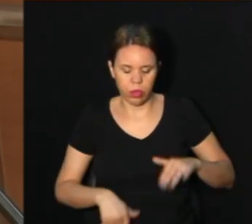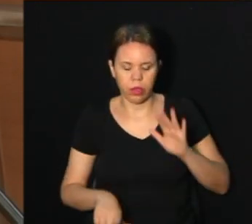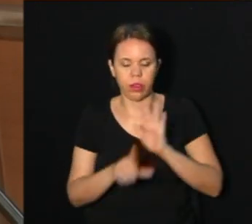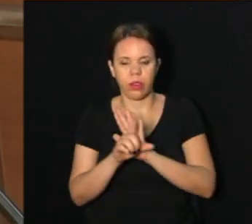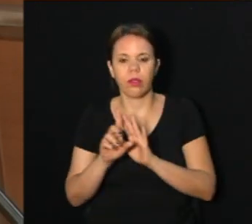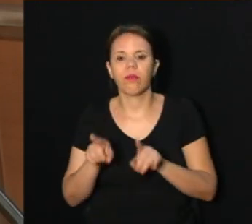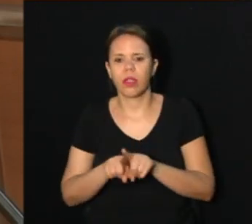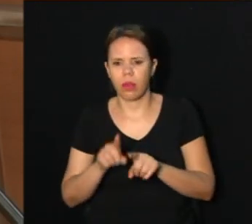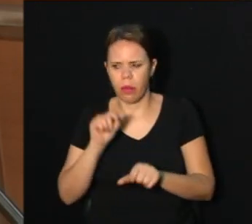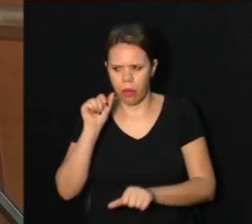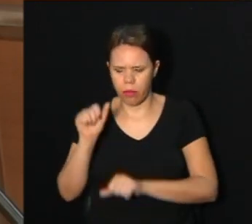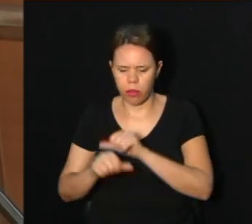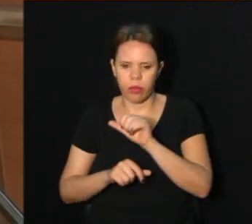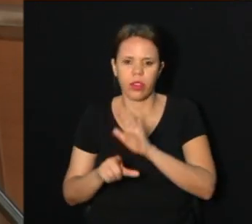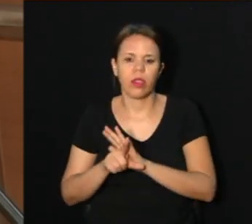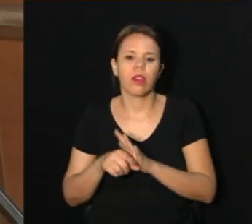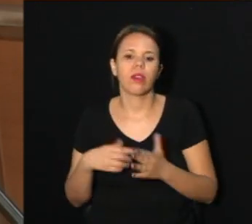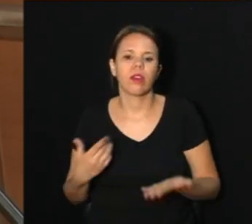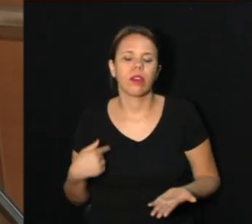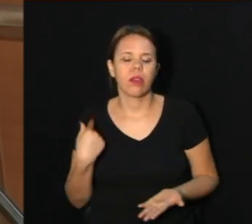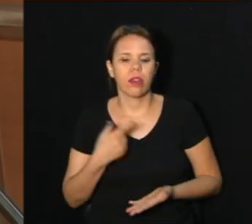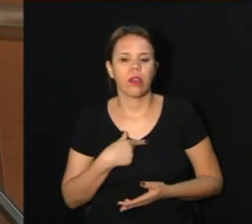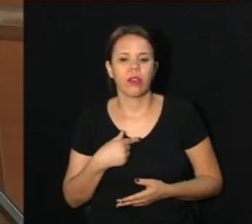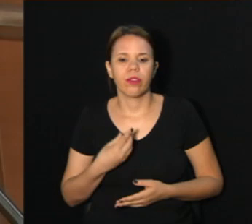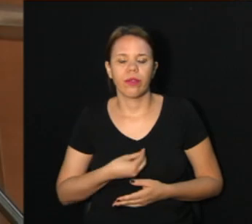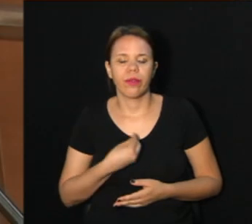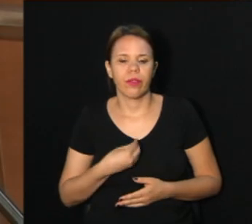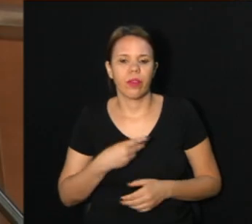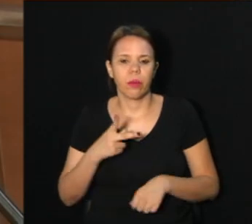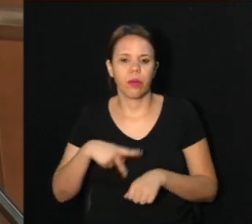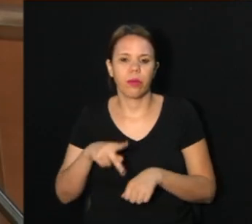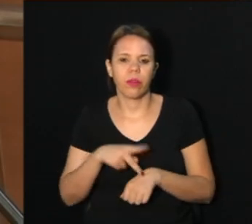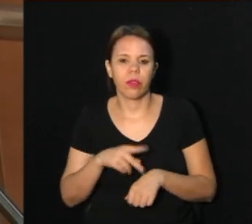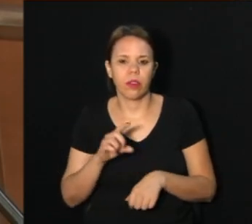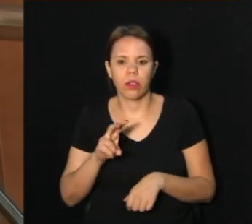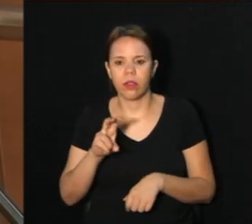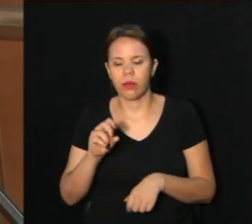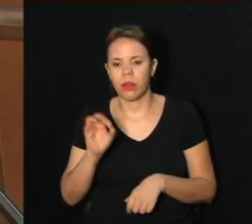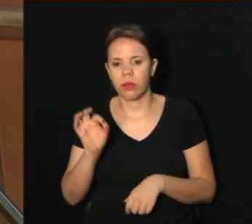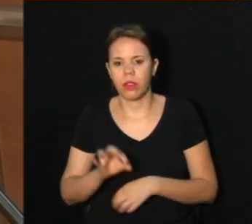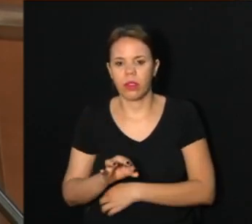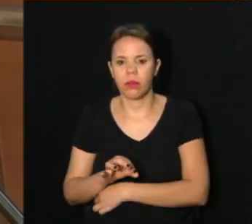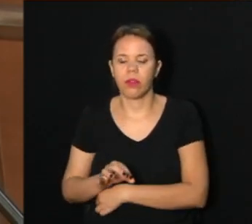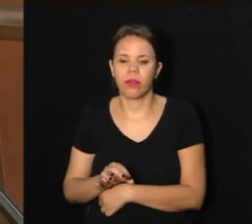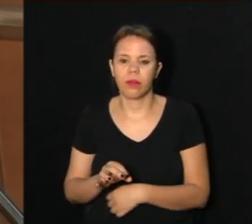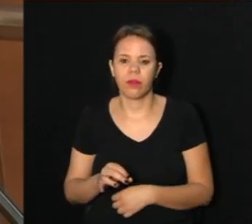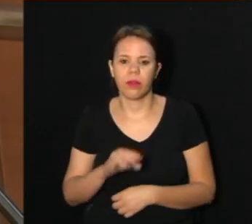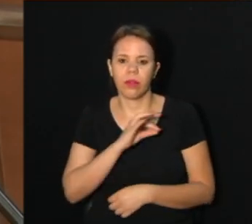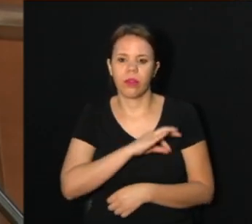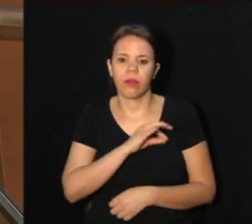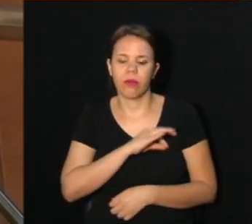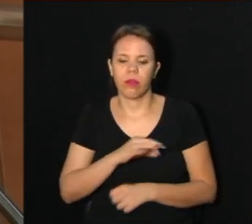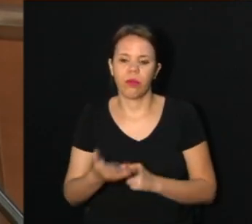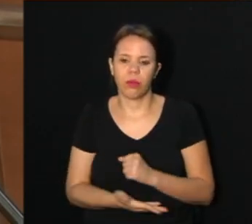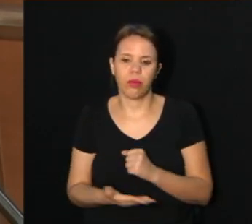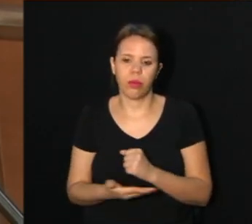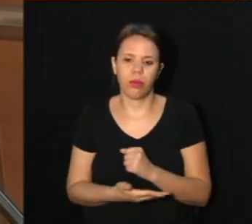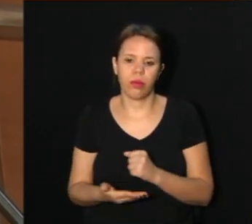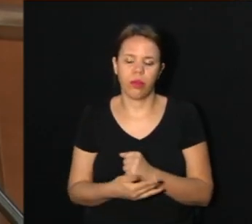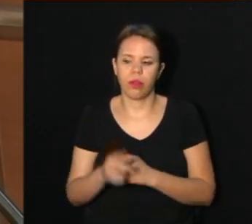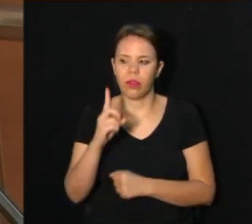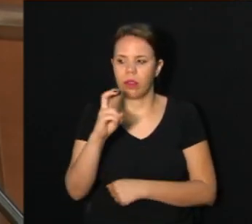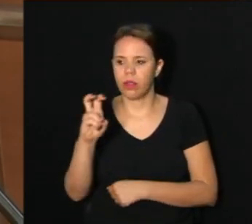de modificá-las. Nós vivemos num país onde 50% da população ganha salário mínimo, nós temos 15 milhões